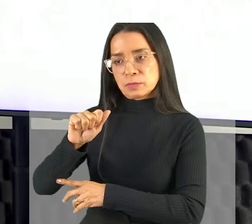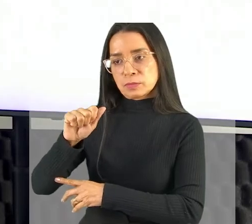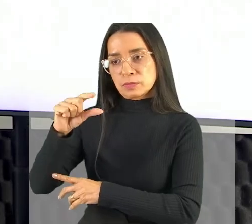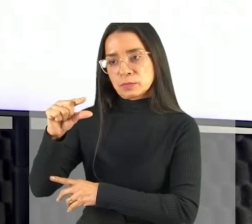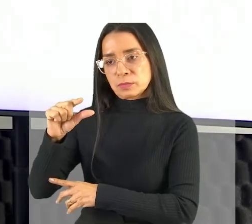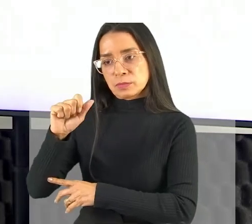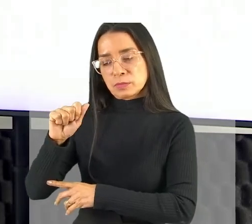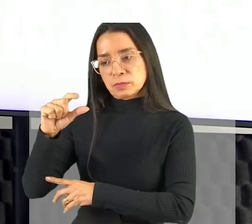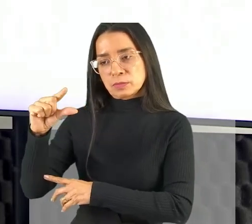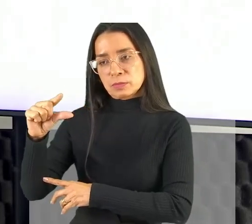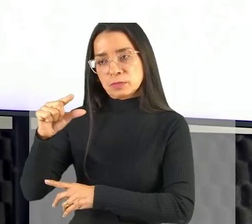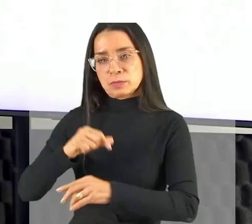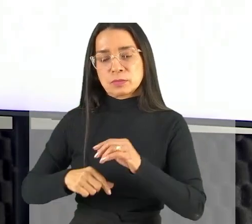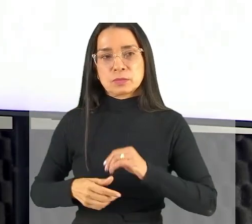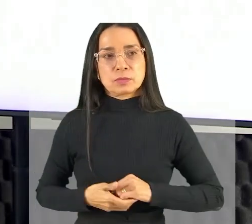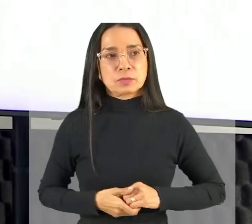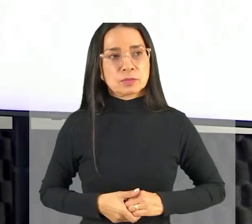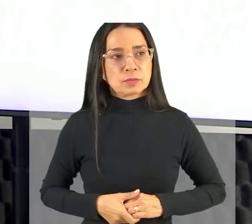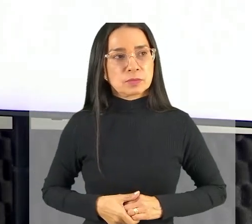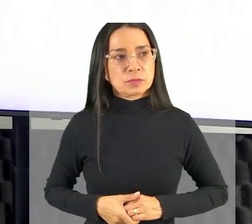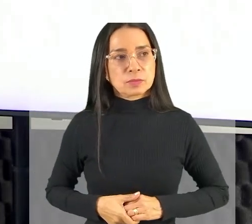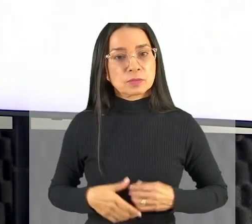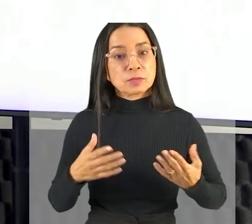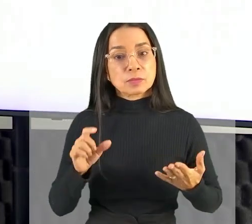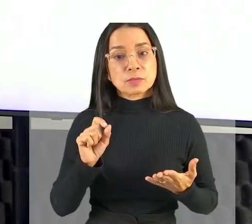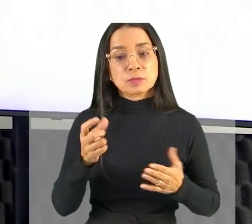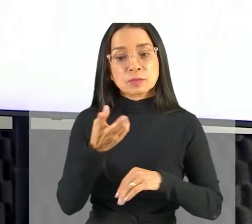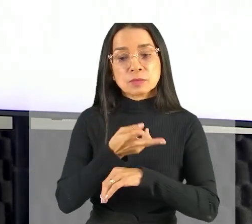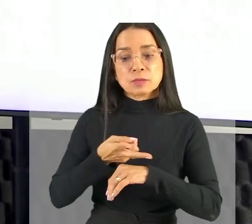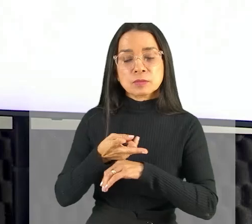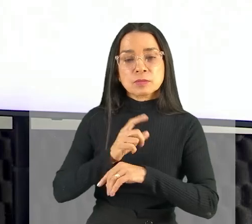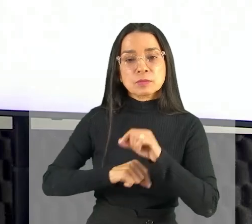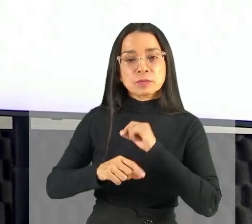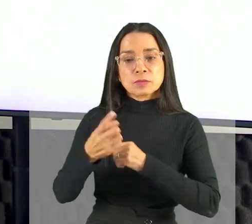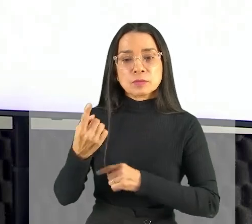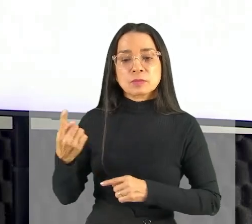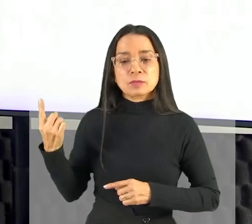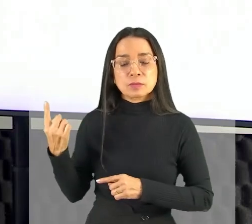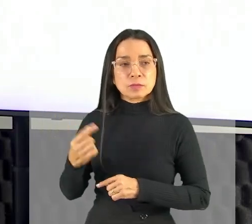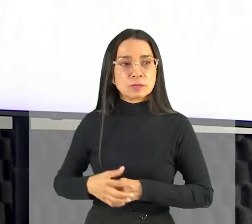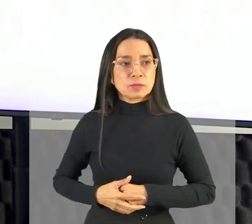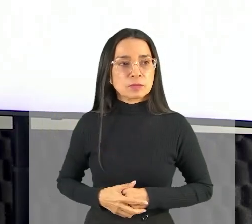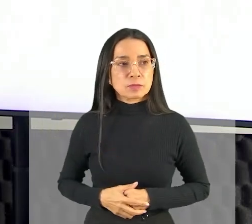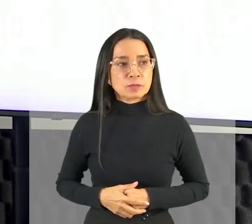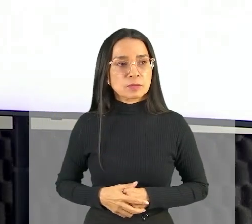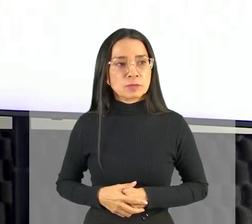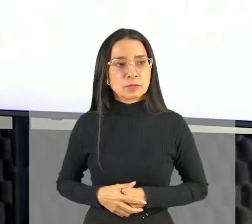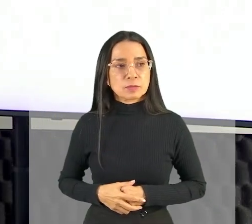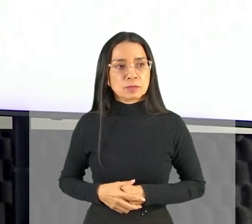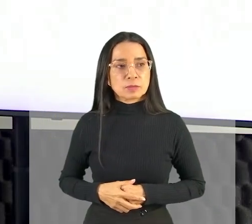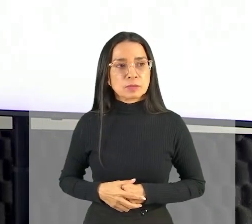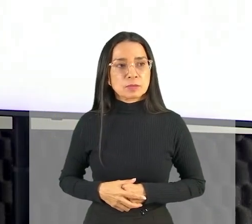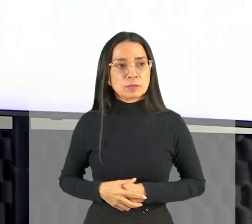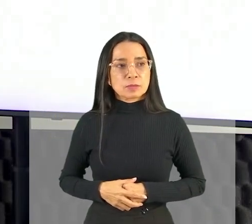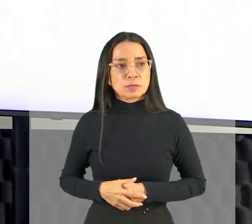heterozigoto não é isso que eu quero não é isso que eu tô procurando heterozigoto e fêmea qual a